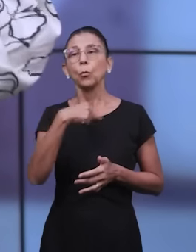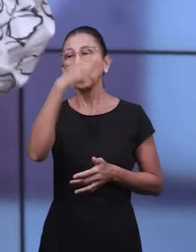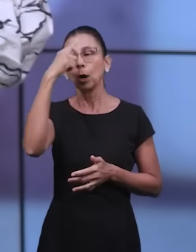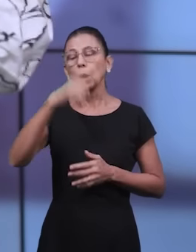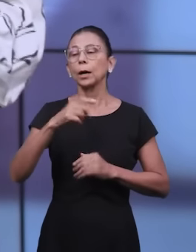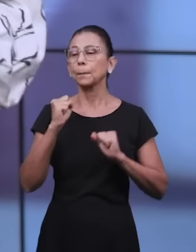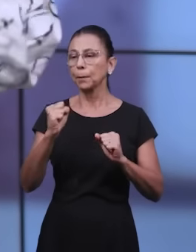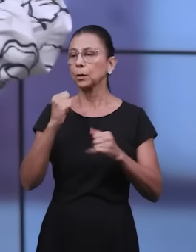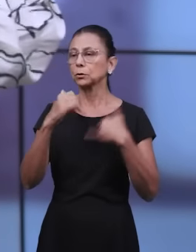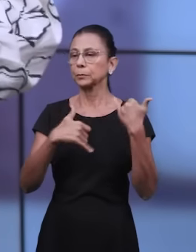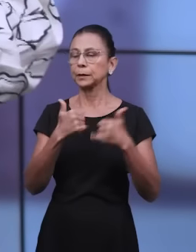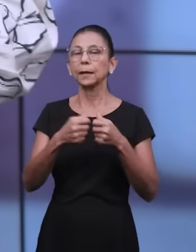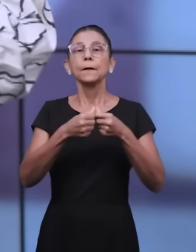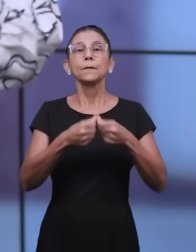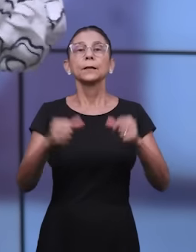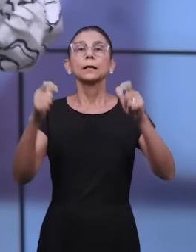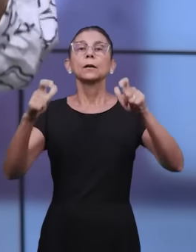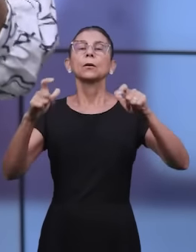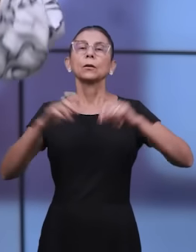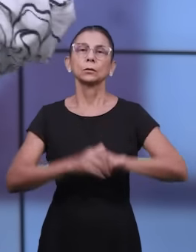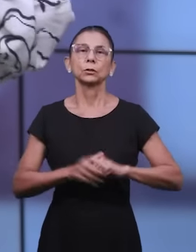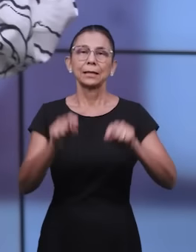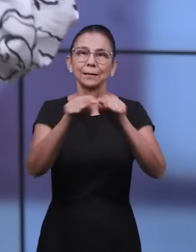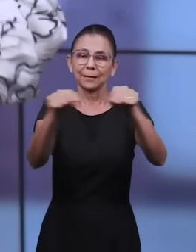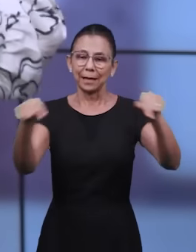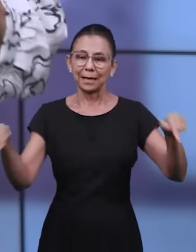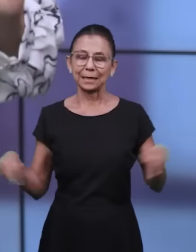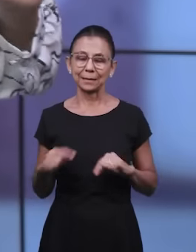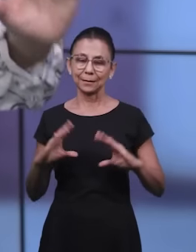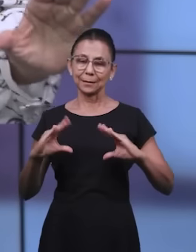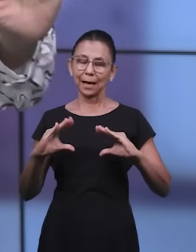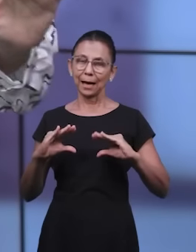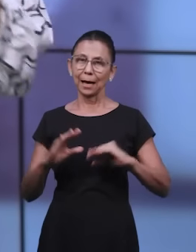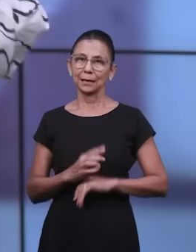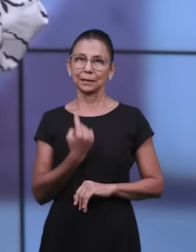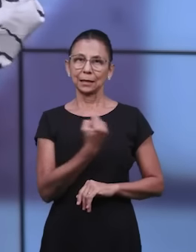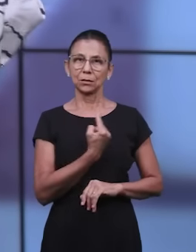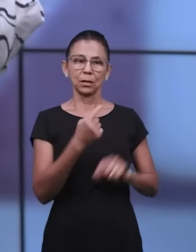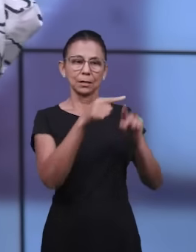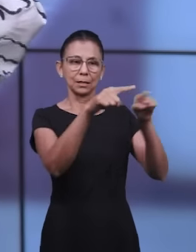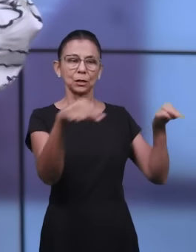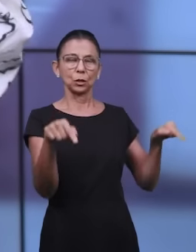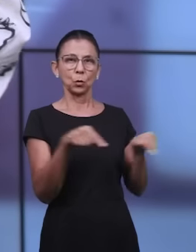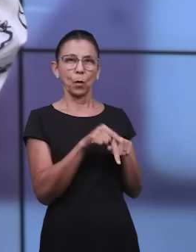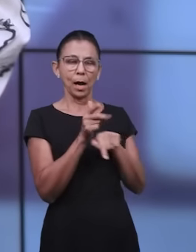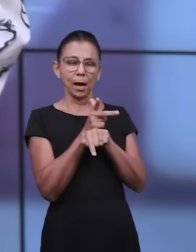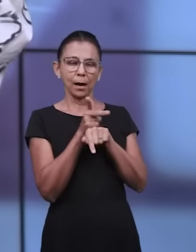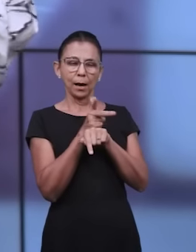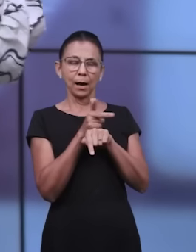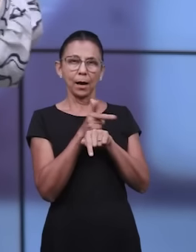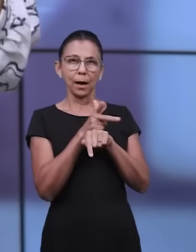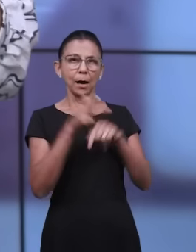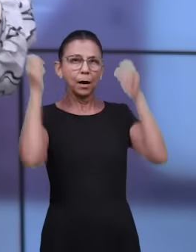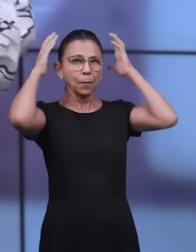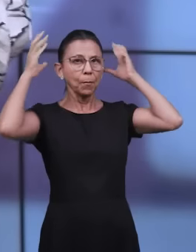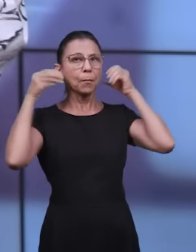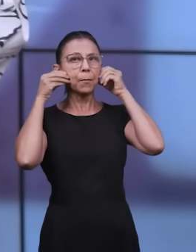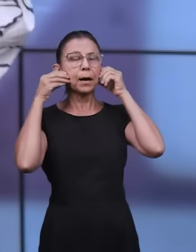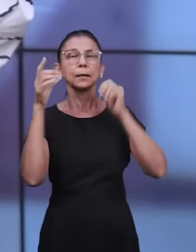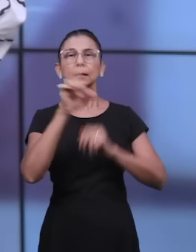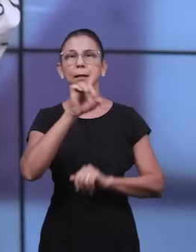19. Onde ele pode ficar? Na sala. Nada de ficar sozinho, isolado, com fone e webcam no quarto. As